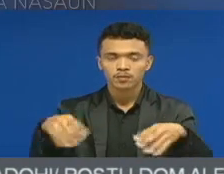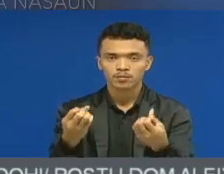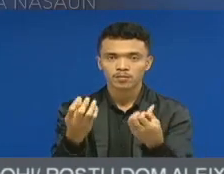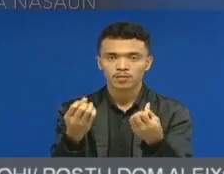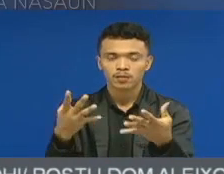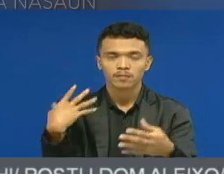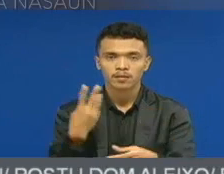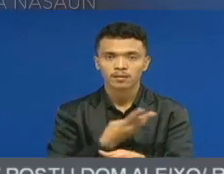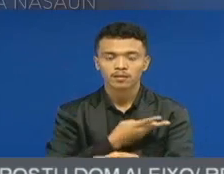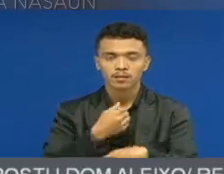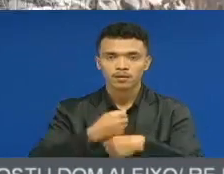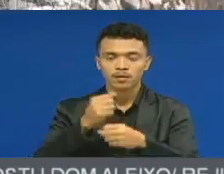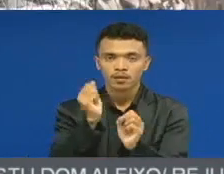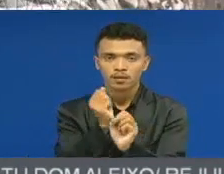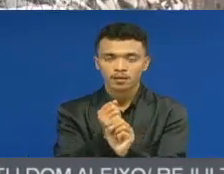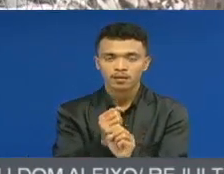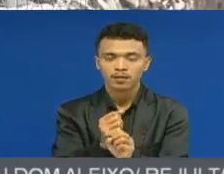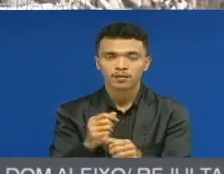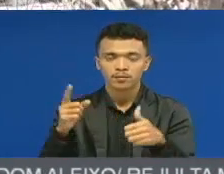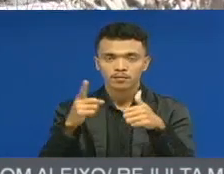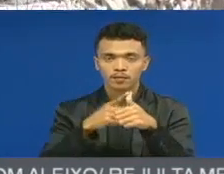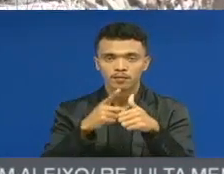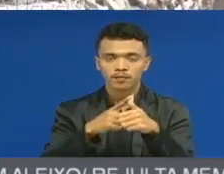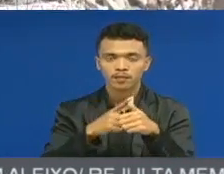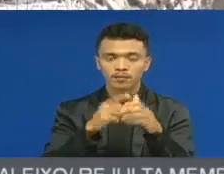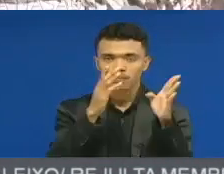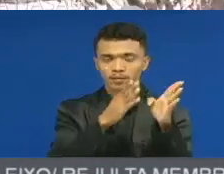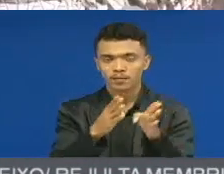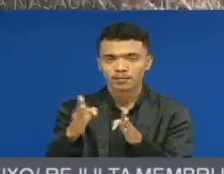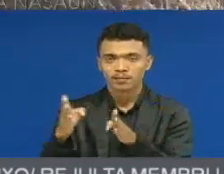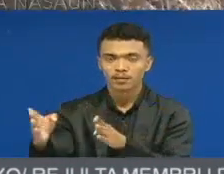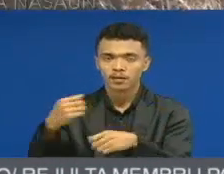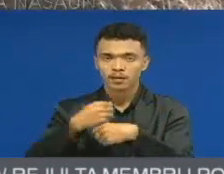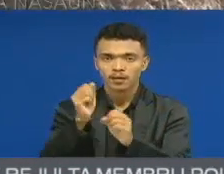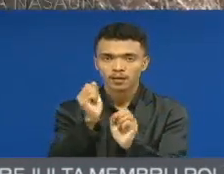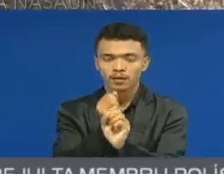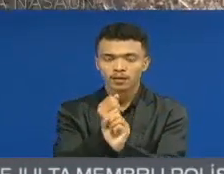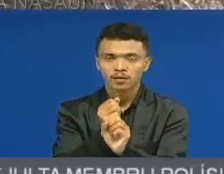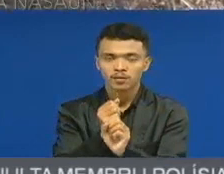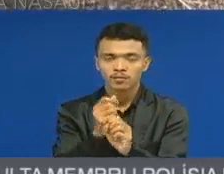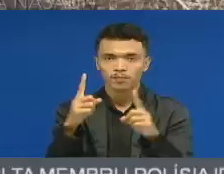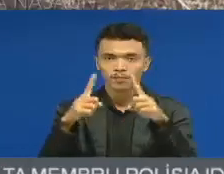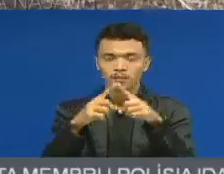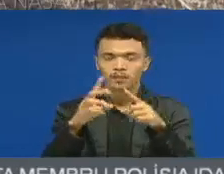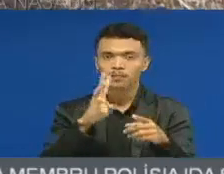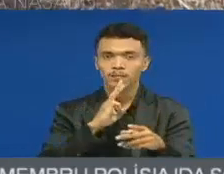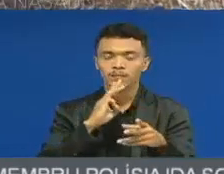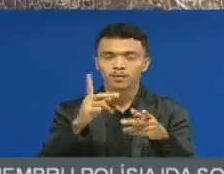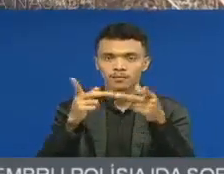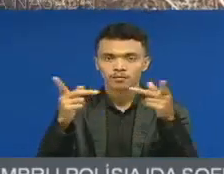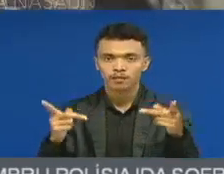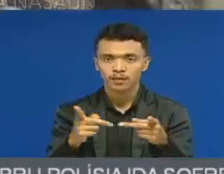halo. Ira makita organiza halo restauração ba be matan